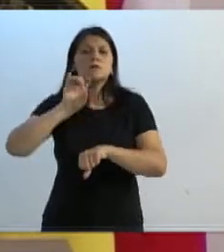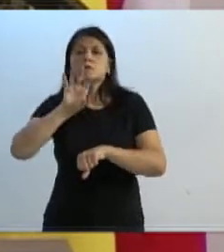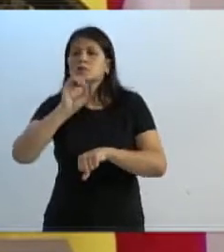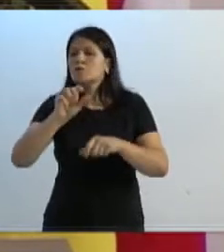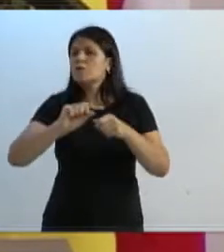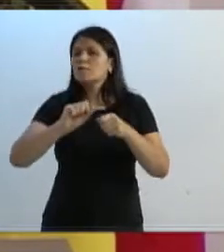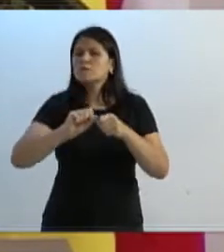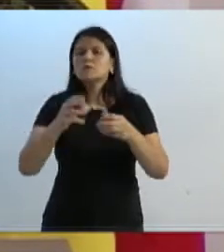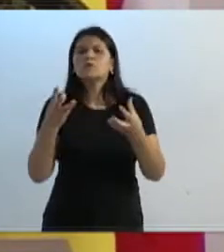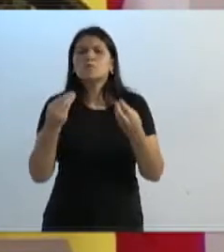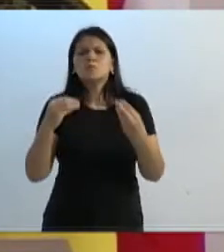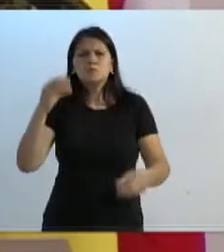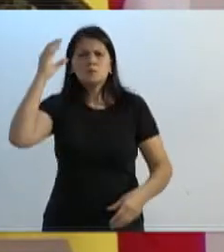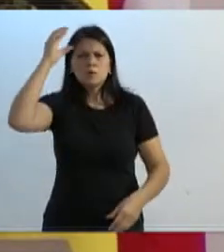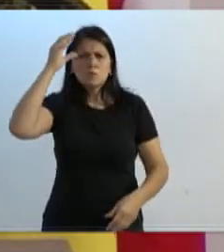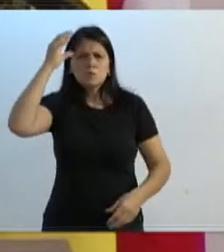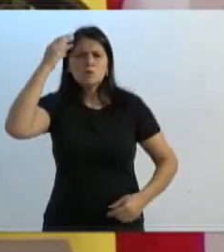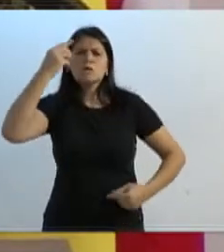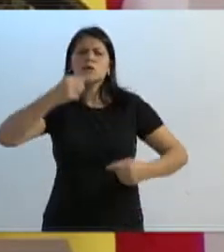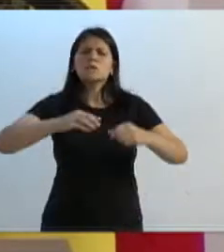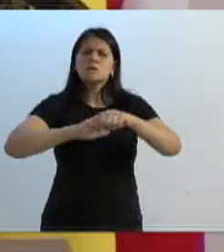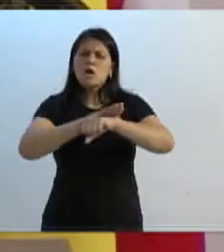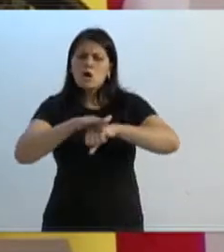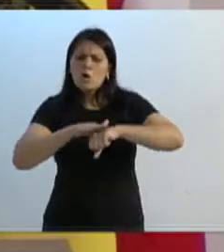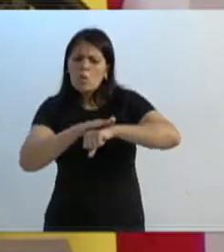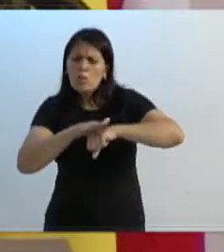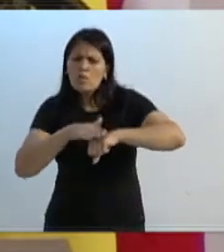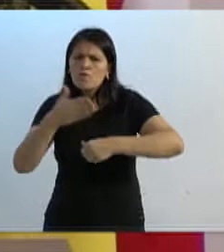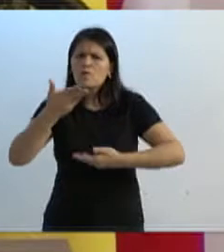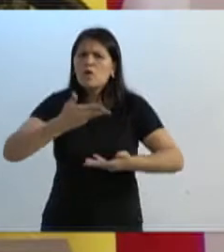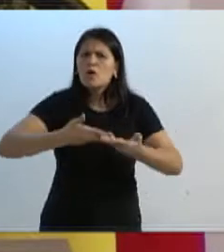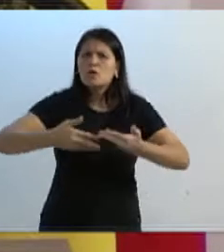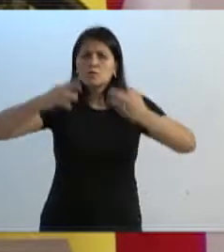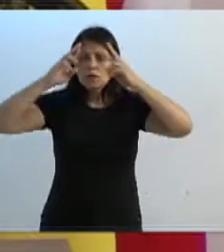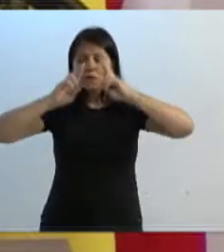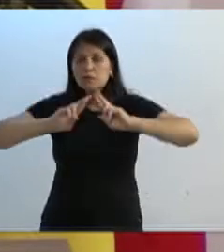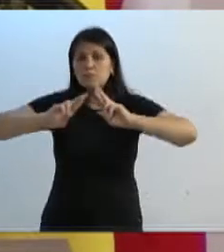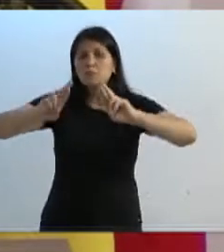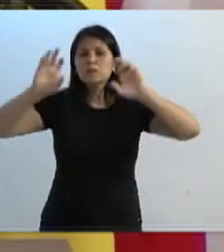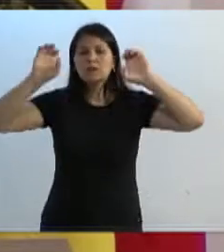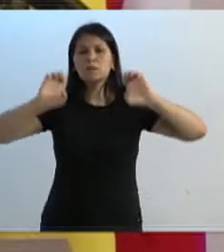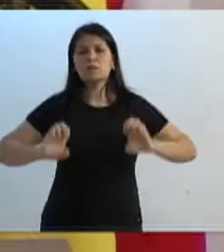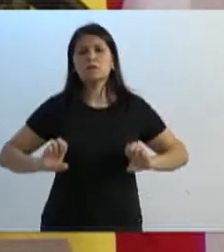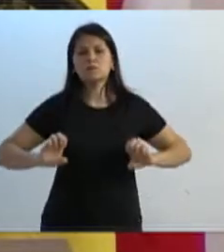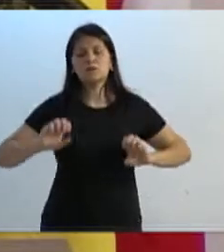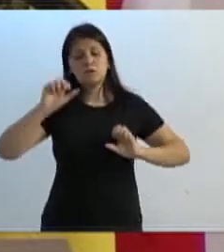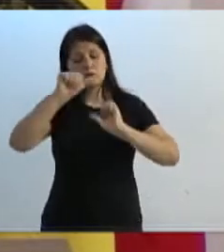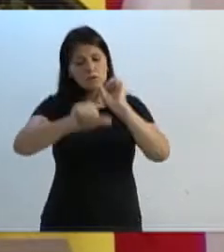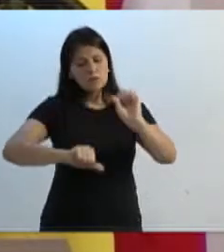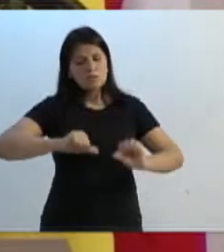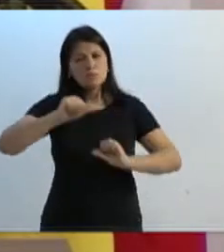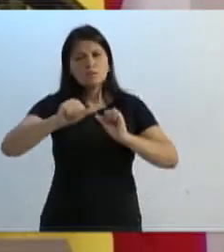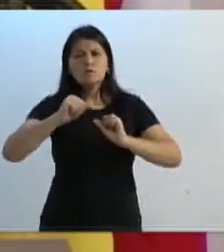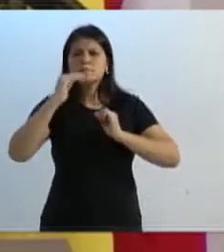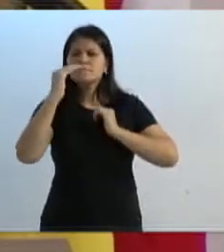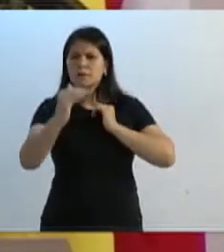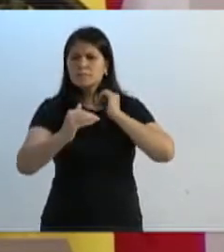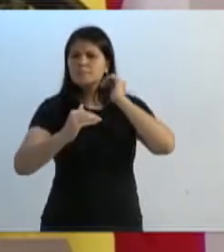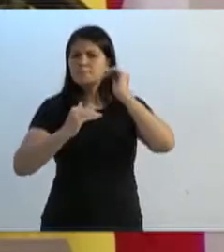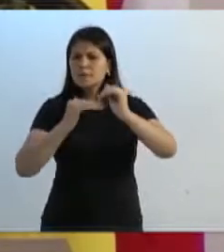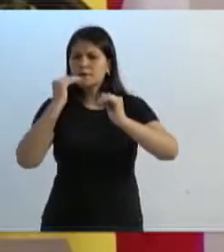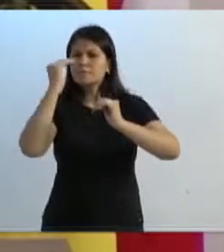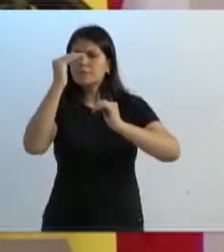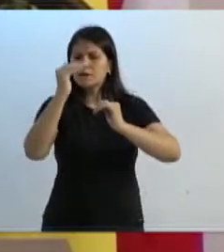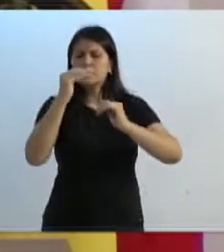muita sensatez, com muito diálogo, com muita entrega, com muito respeito, com muita ética, e que as mudanças são gradativas. A gente